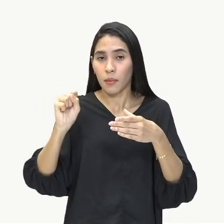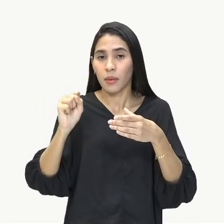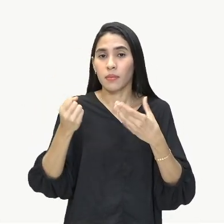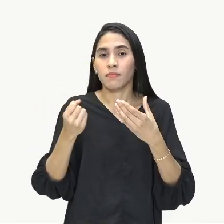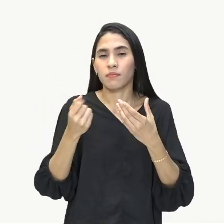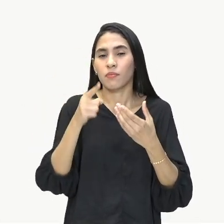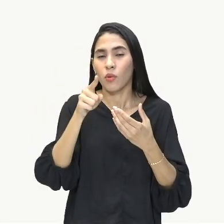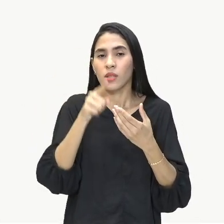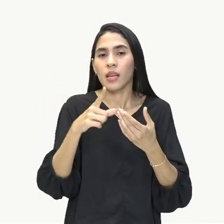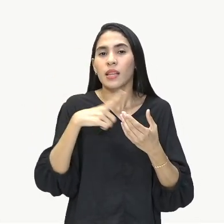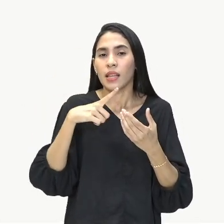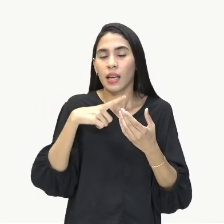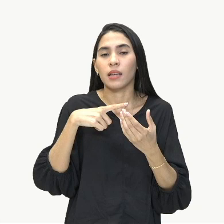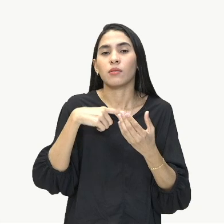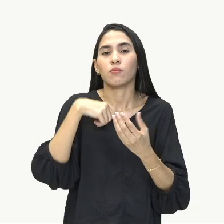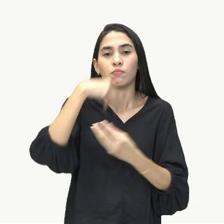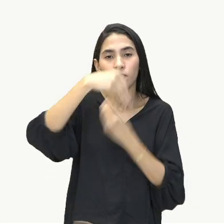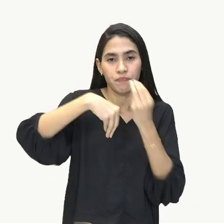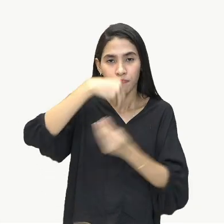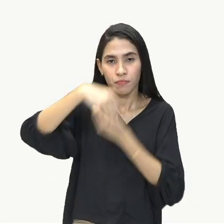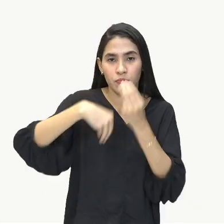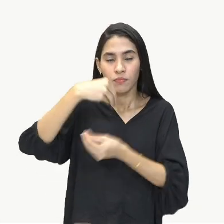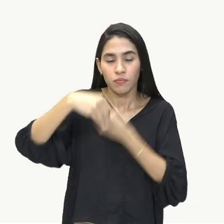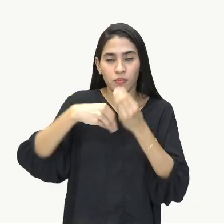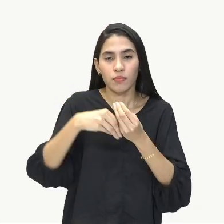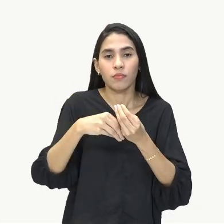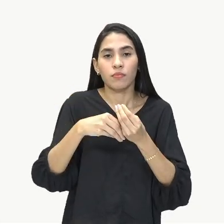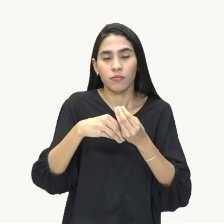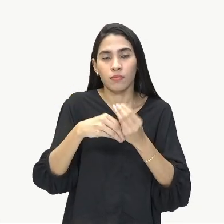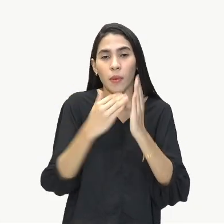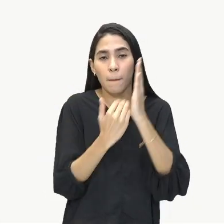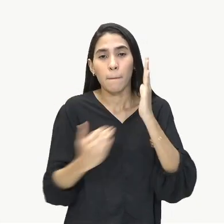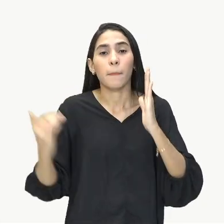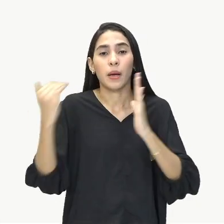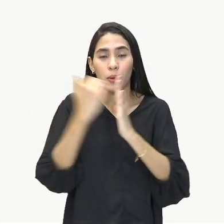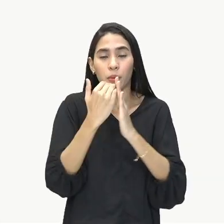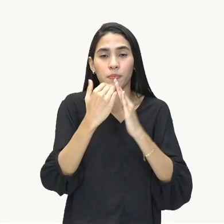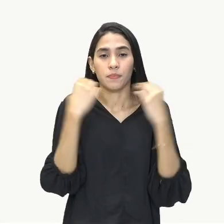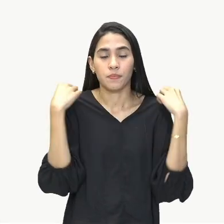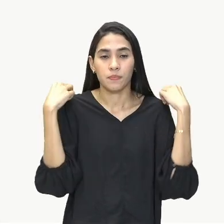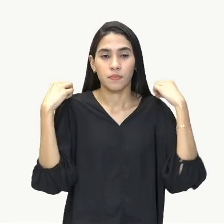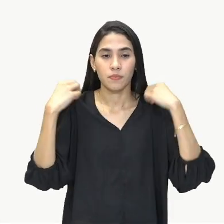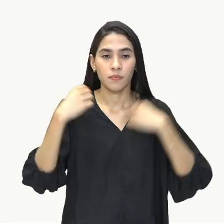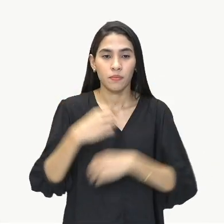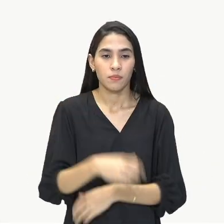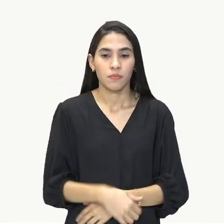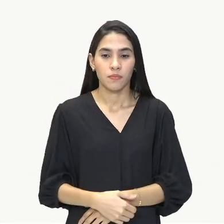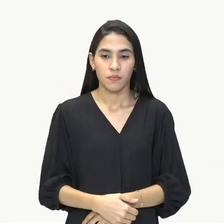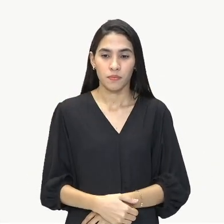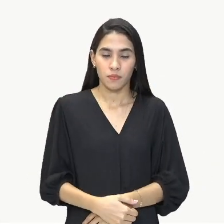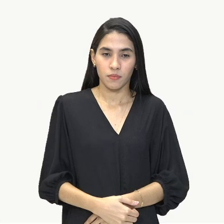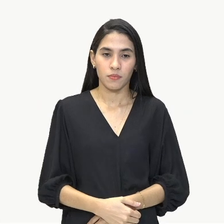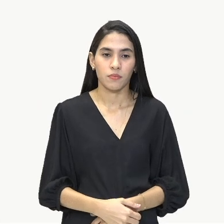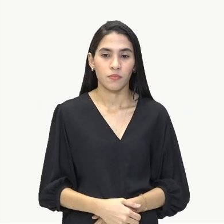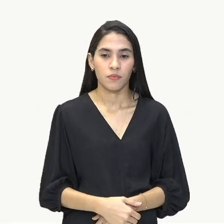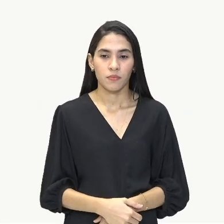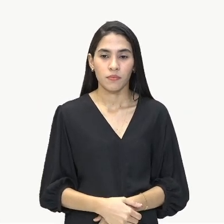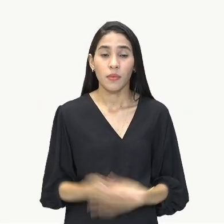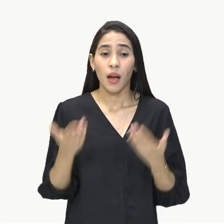aí vocês vão ter uma solução supersaturada, ok? Agora a gente vai